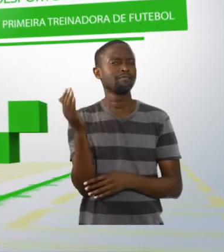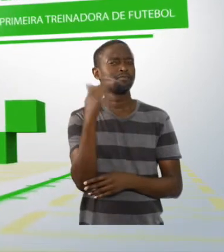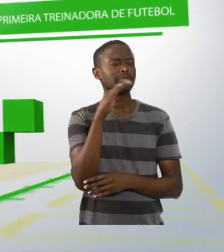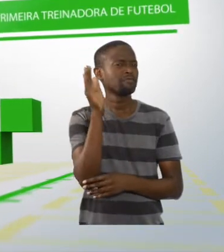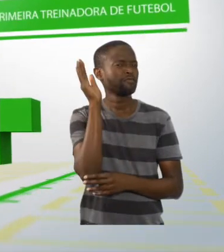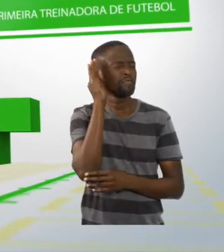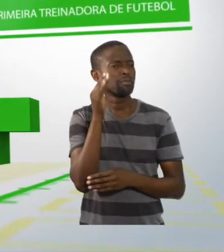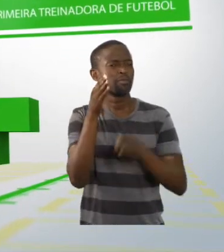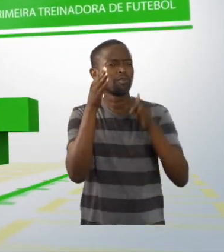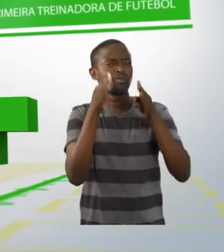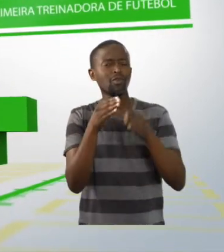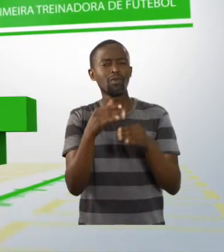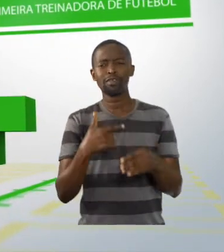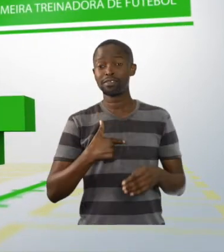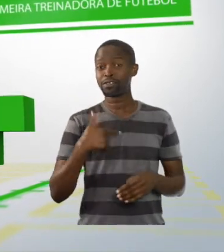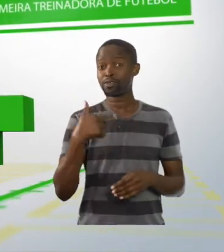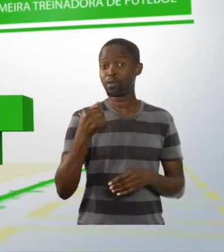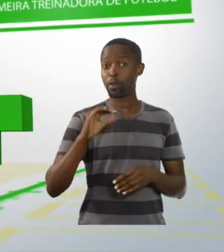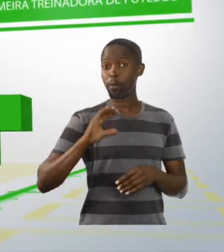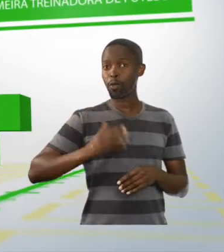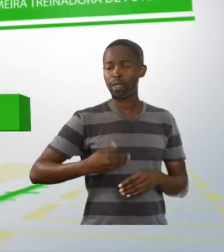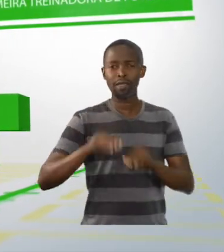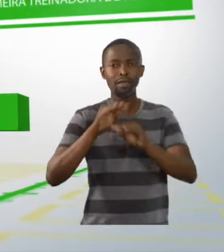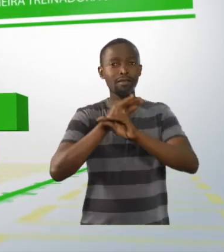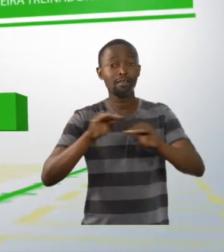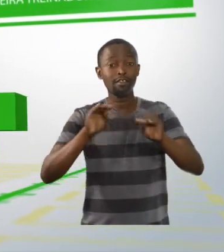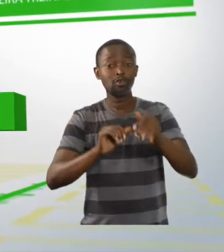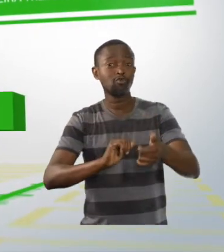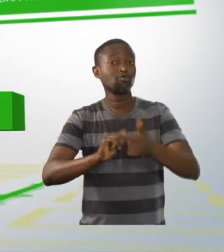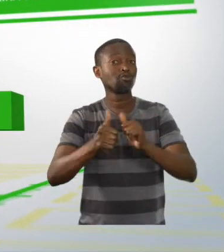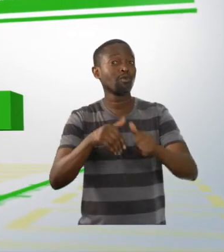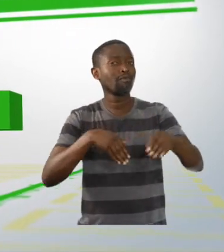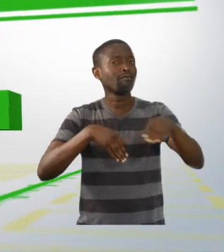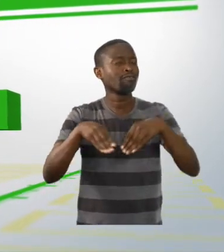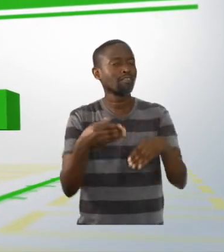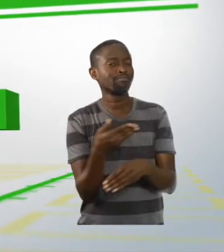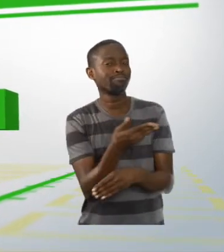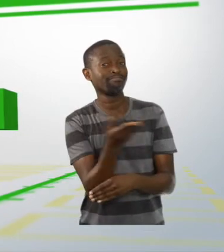Conheça a primeira treinadora de futebol a orientar um clube sénior masculino.